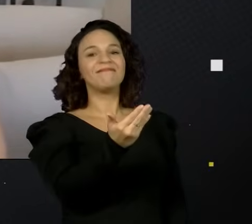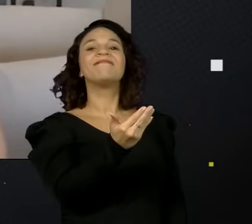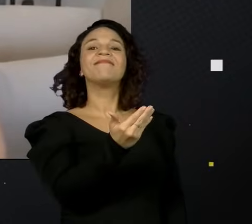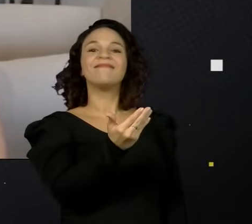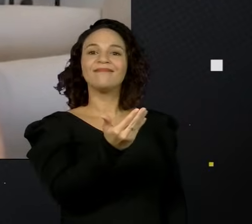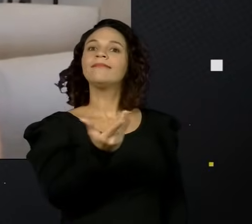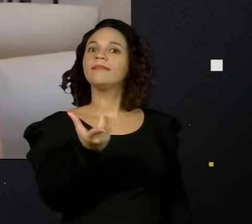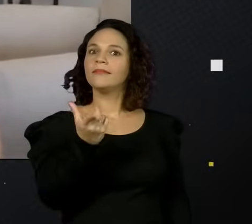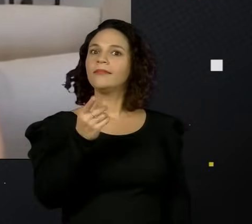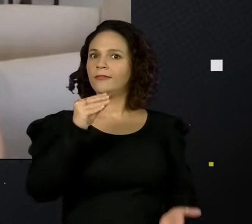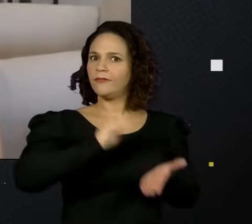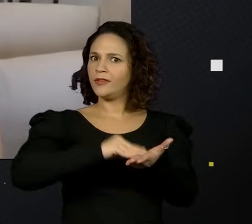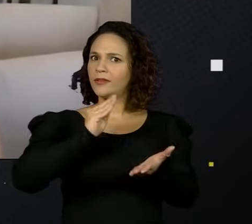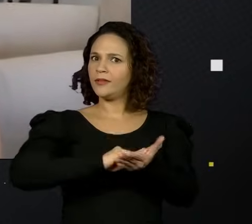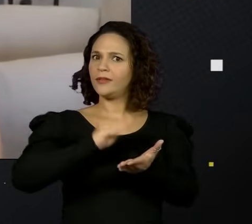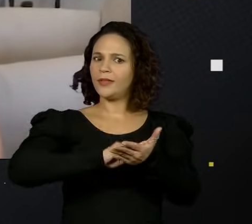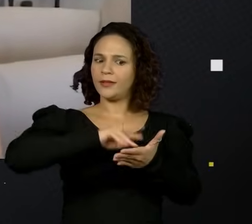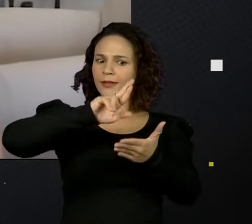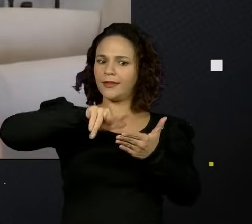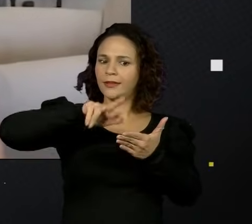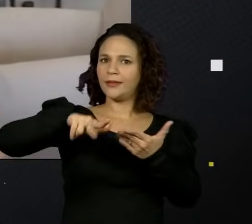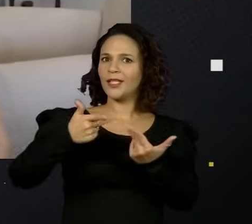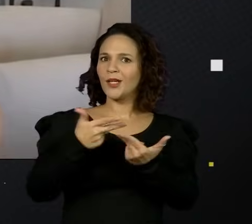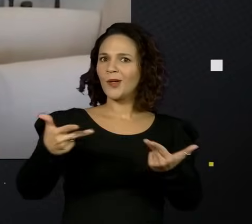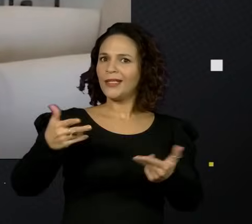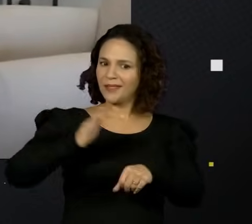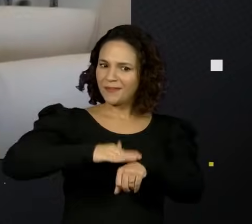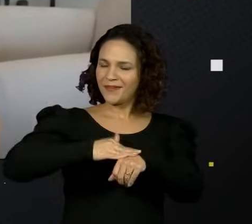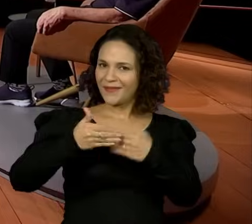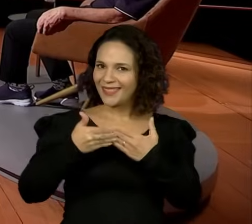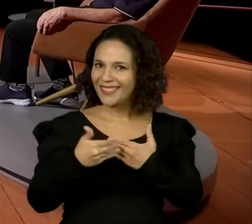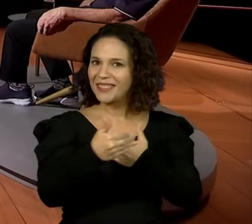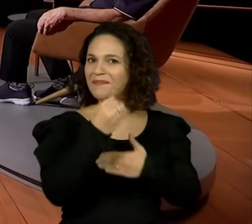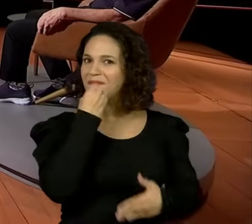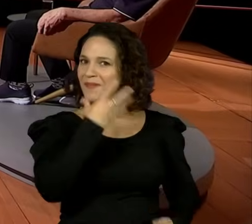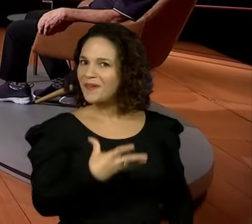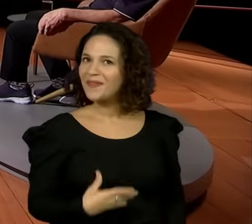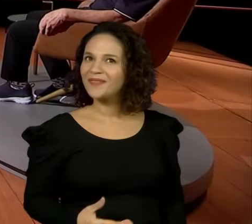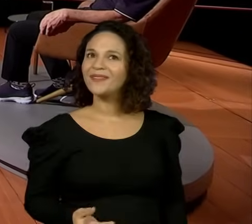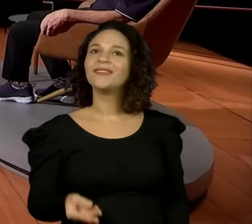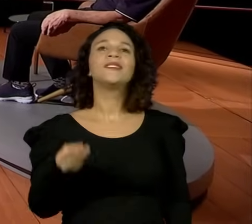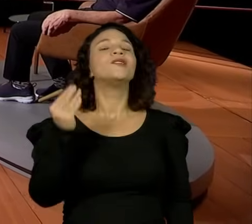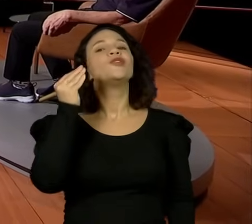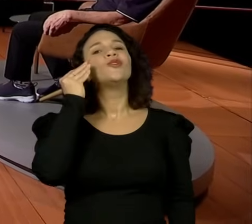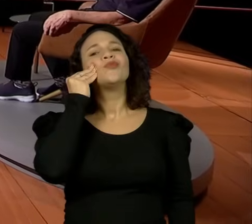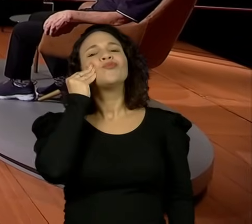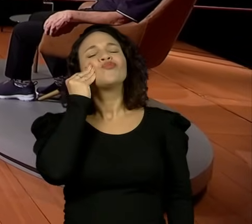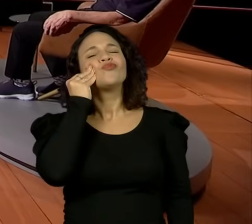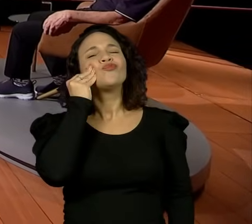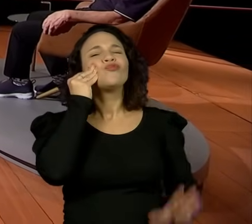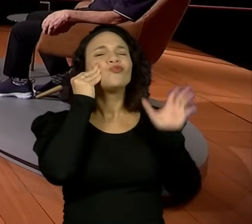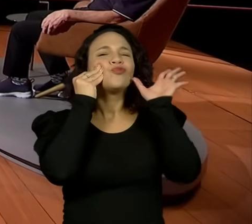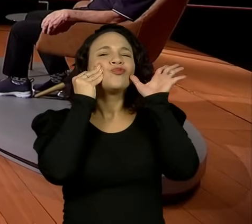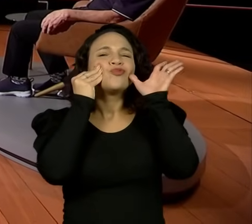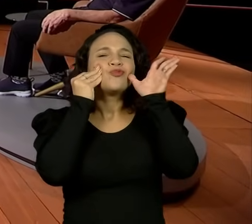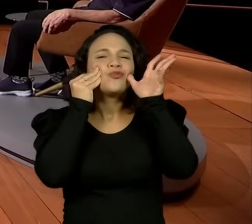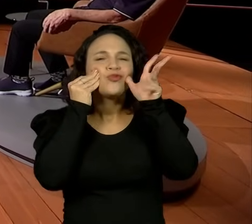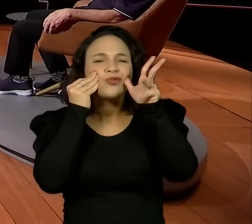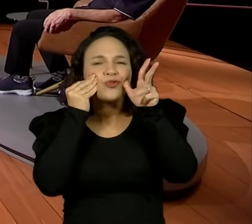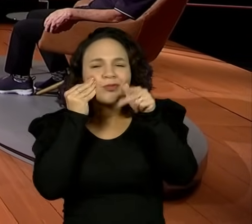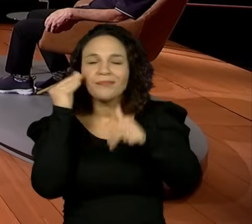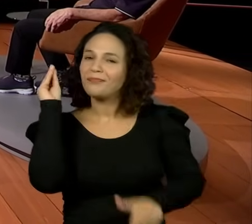Há muitas coisas muito boas ainda por fazer. Um grande e demorado beijo